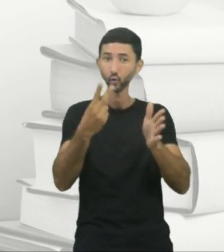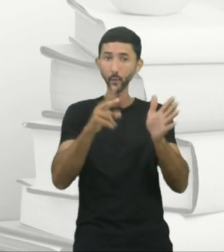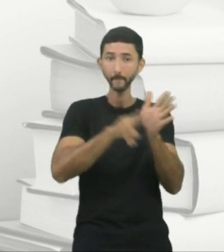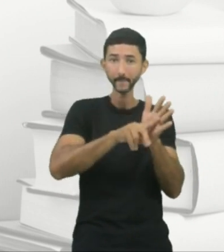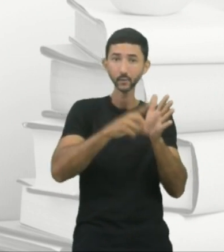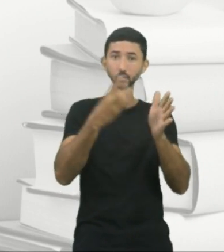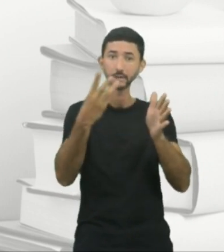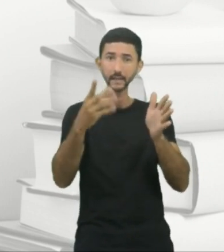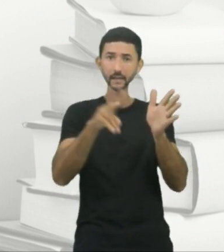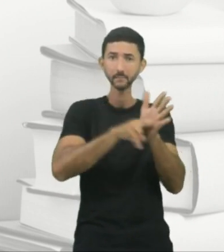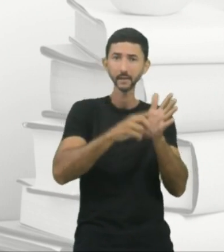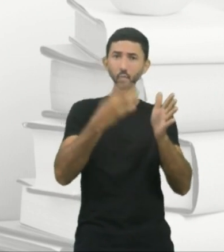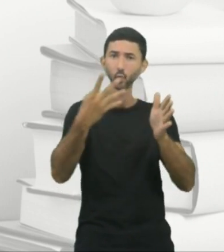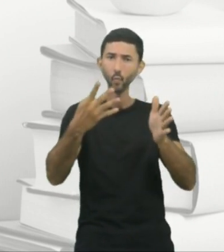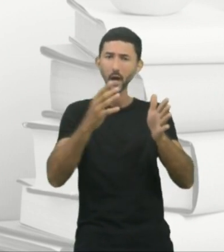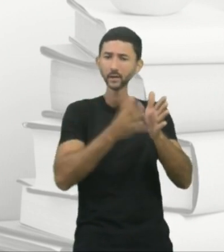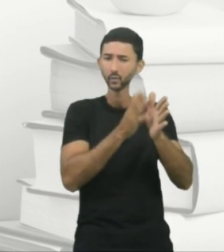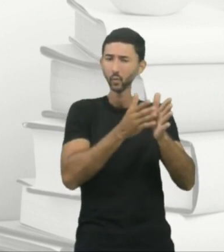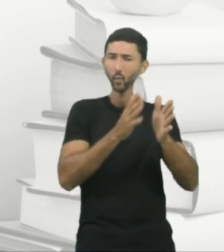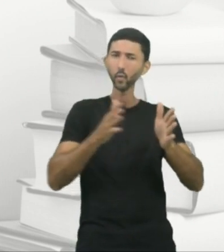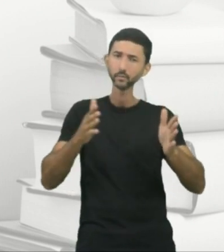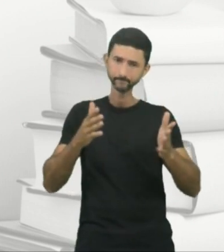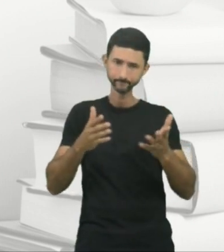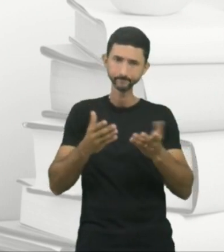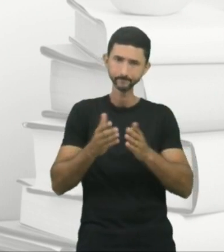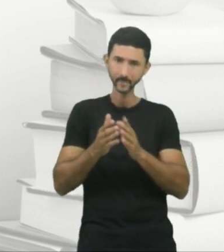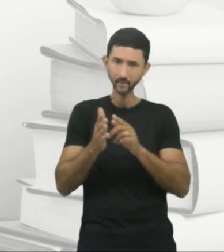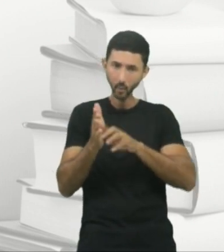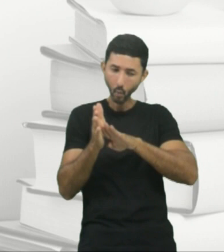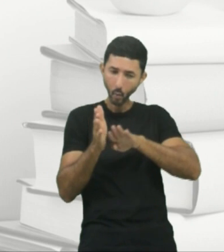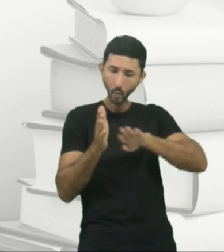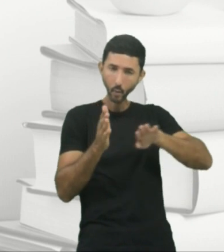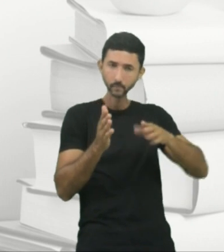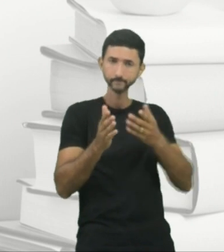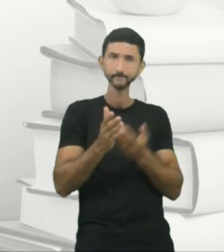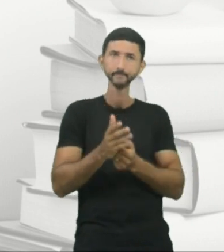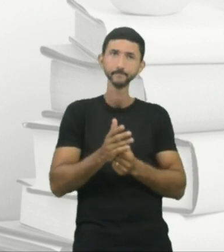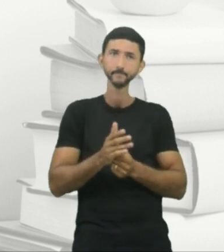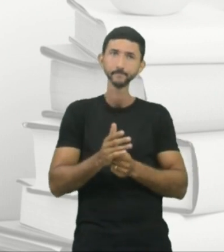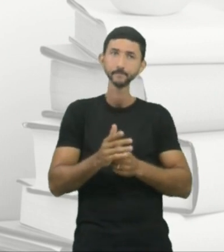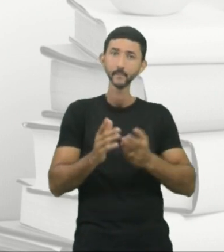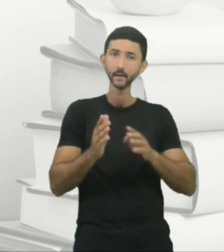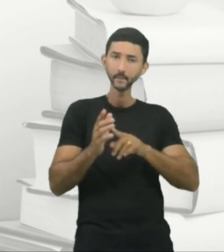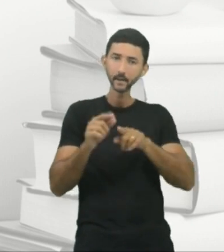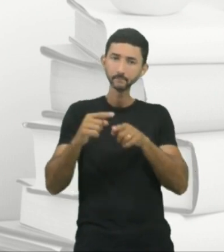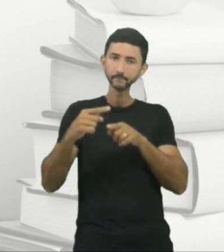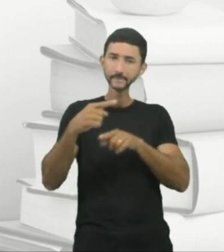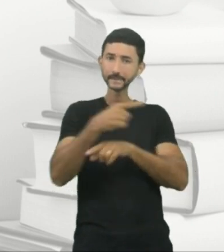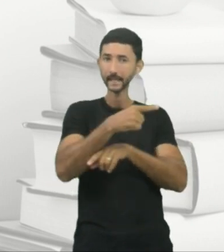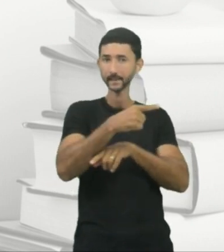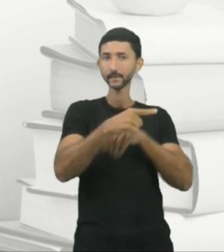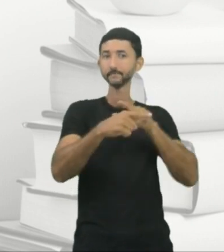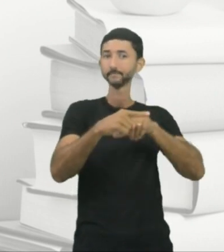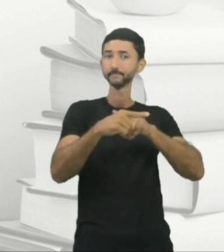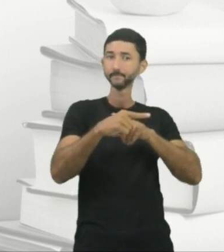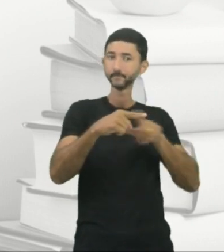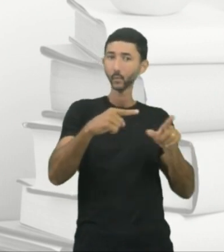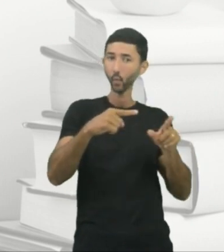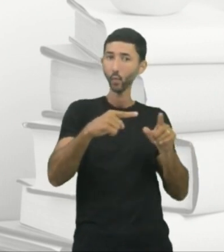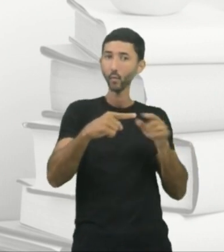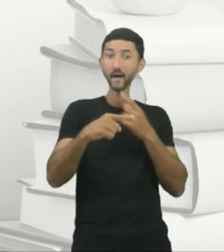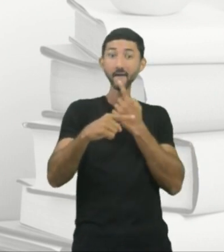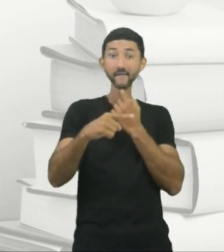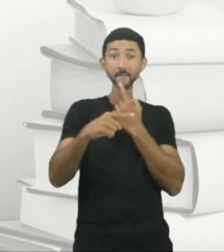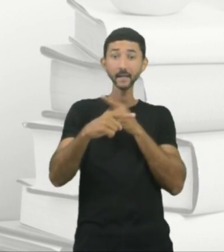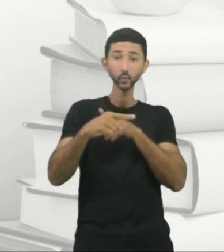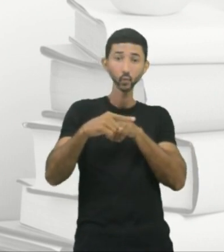menos 2, menos 3, menos 4 e assim por diante. E essa seta também representa